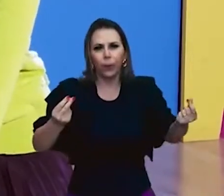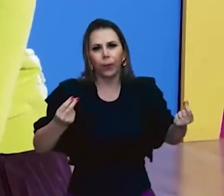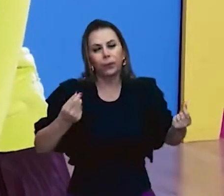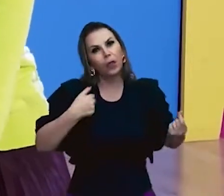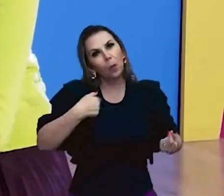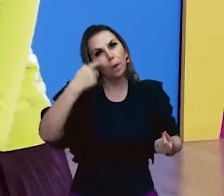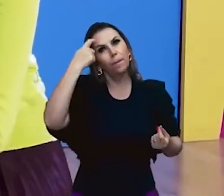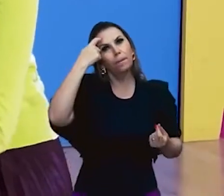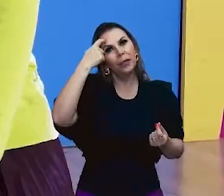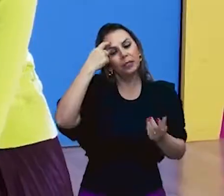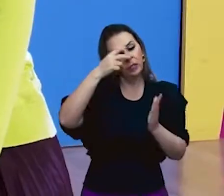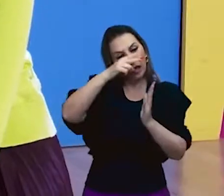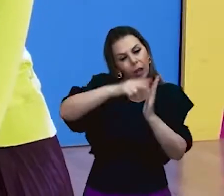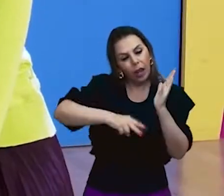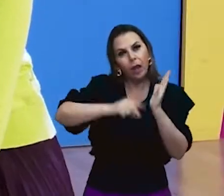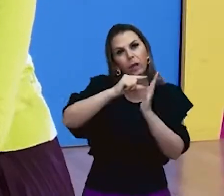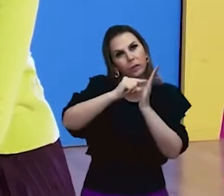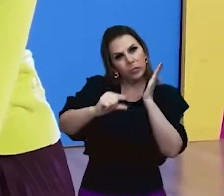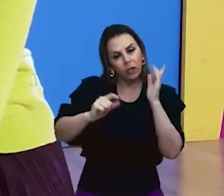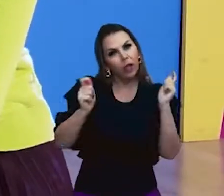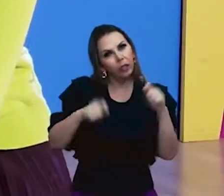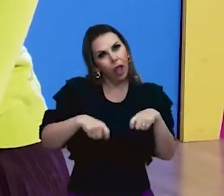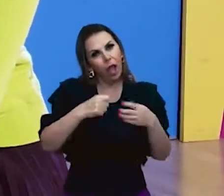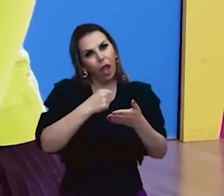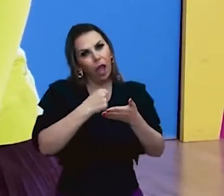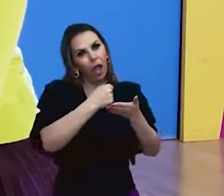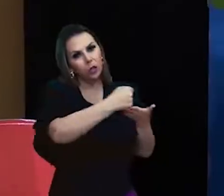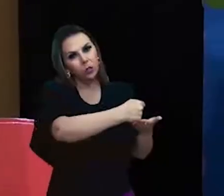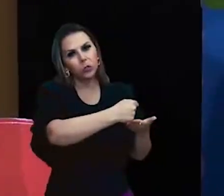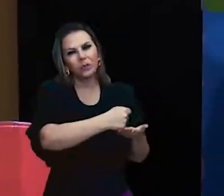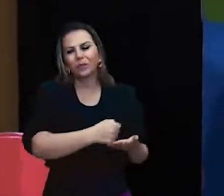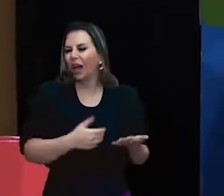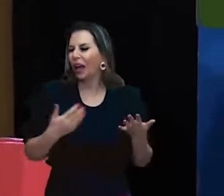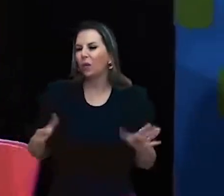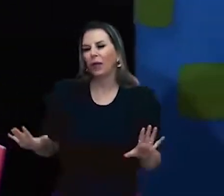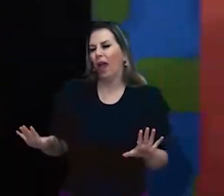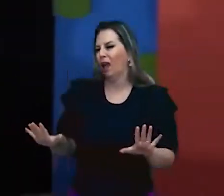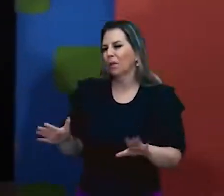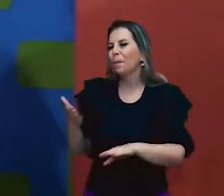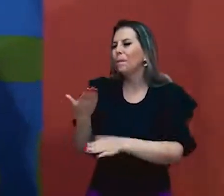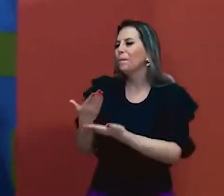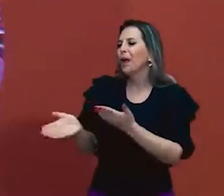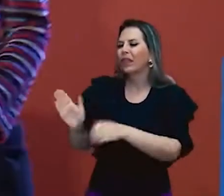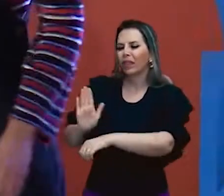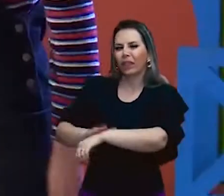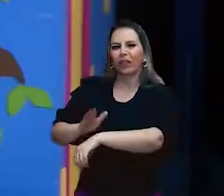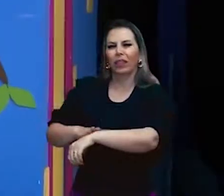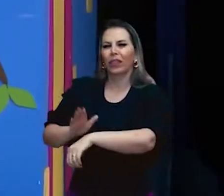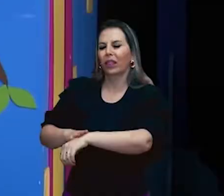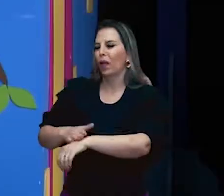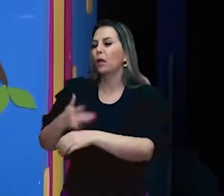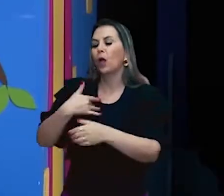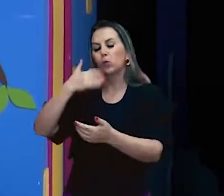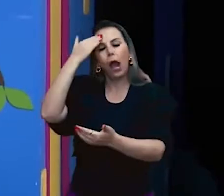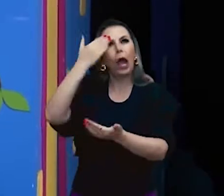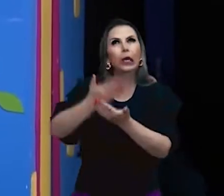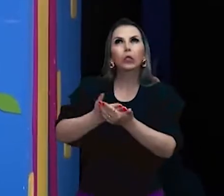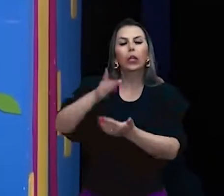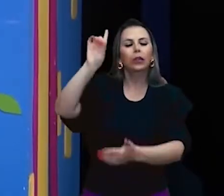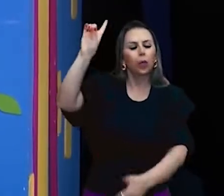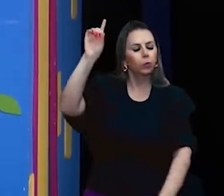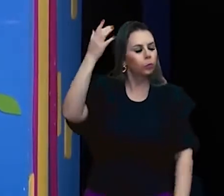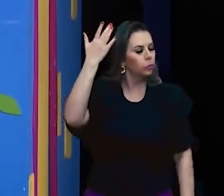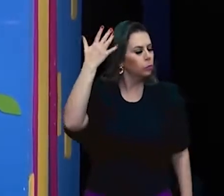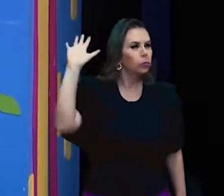coração. Eu pensei em ler um versículo da Bíblia e eu acho que pode ajudar. Nem perca o seu tempo, Gigi. Eu não